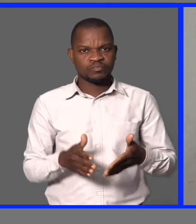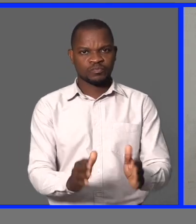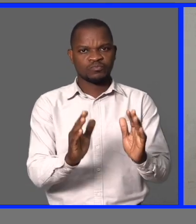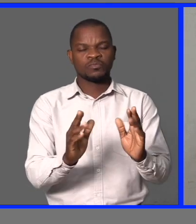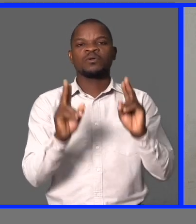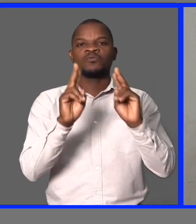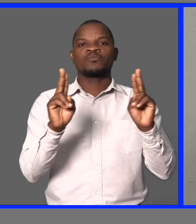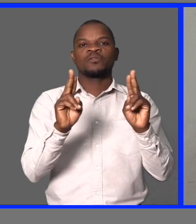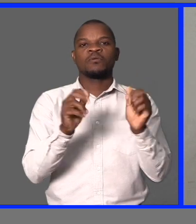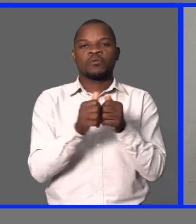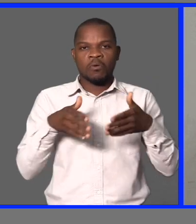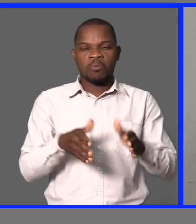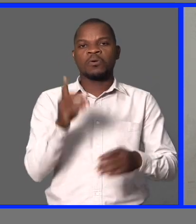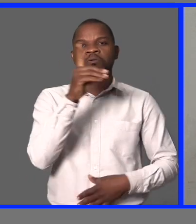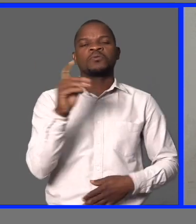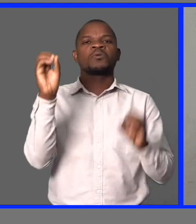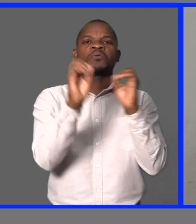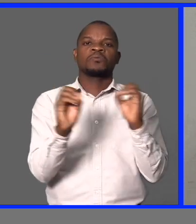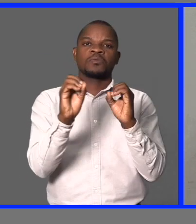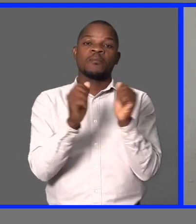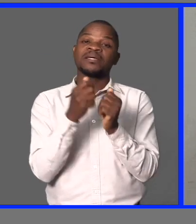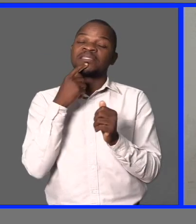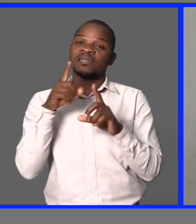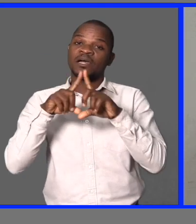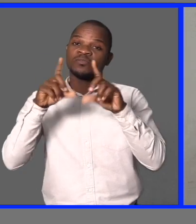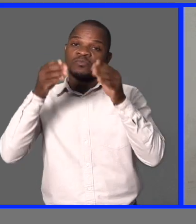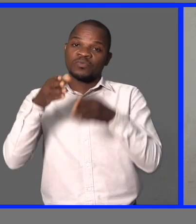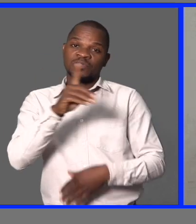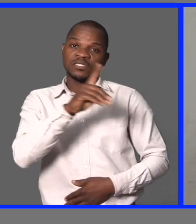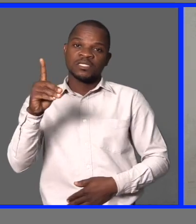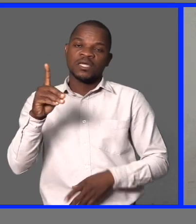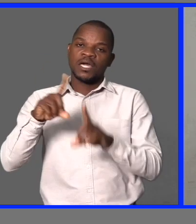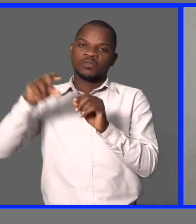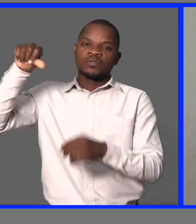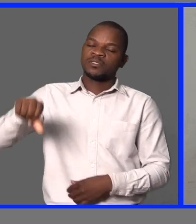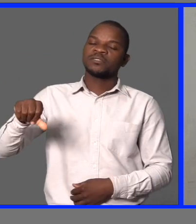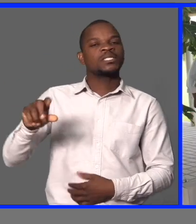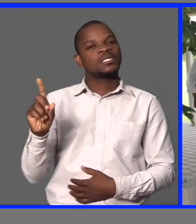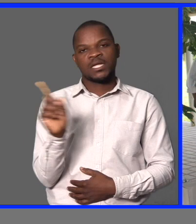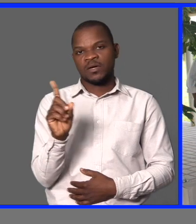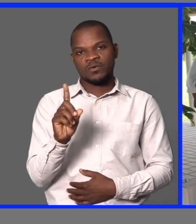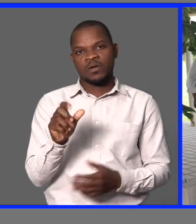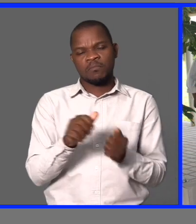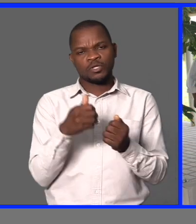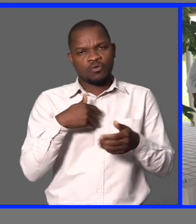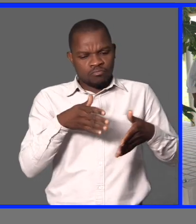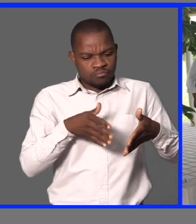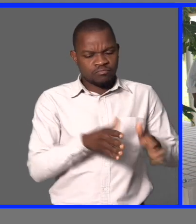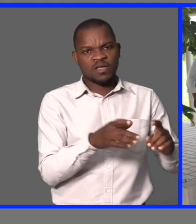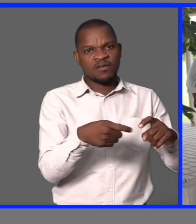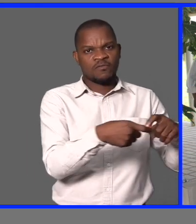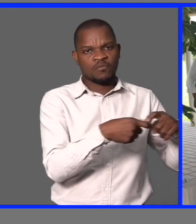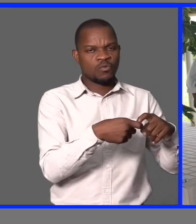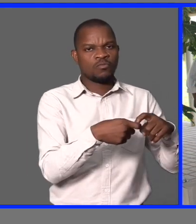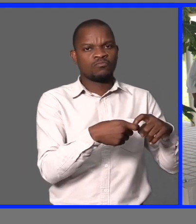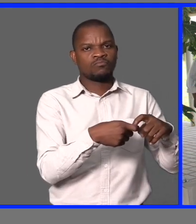num estado normal. Não porque ser produto de deficiência é algo estranho, é normal, mas ser de uma família